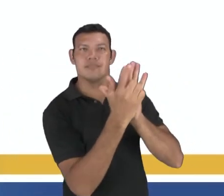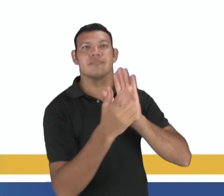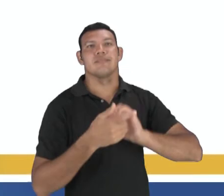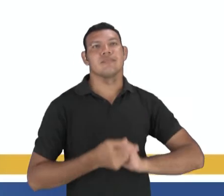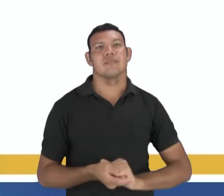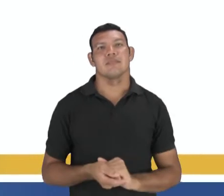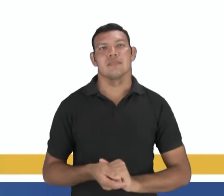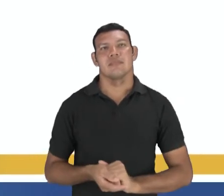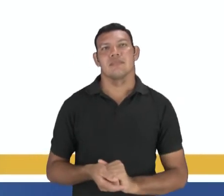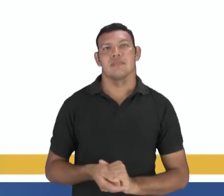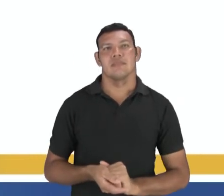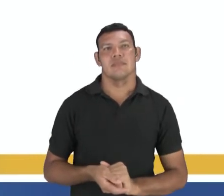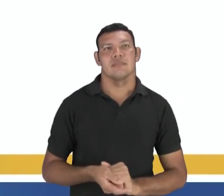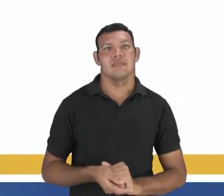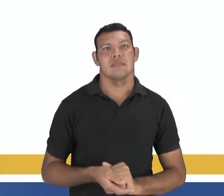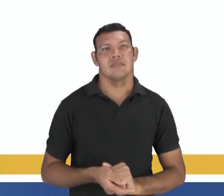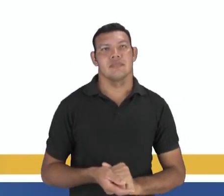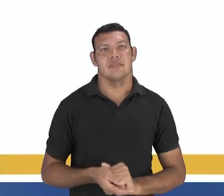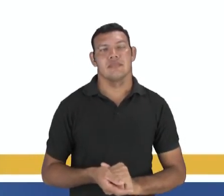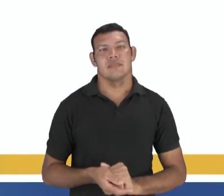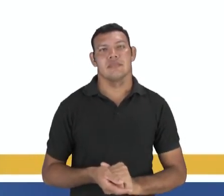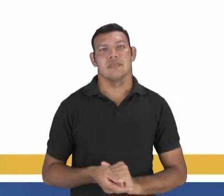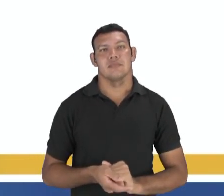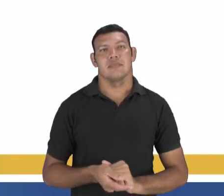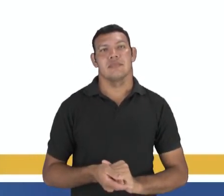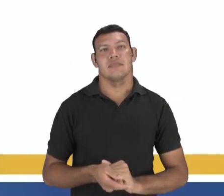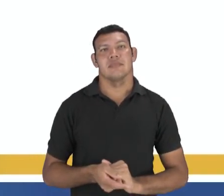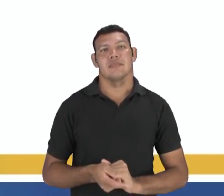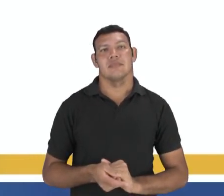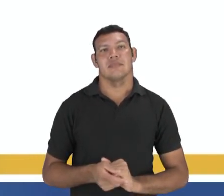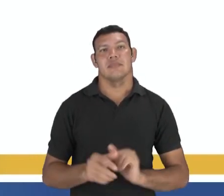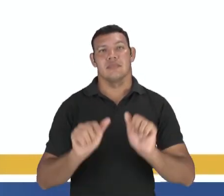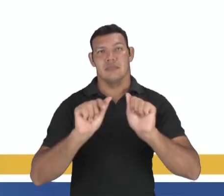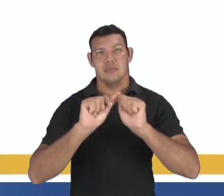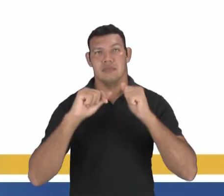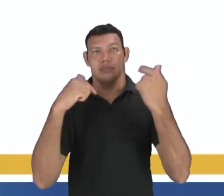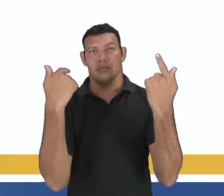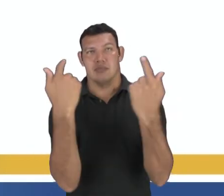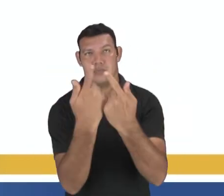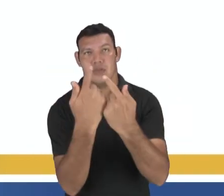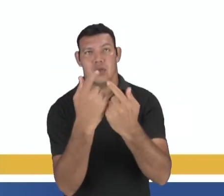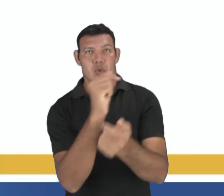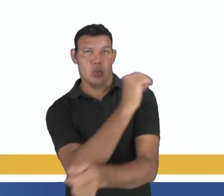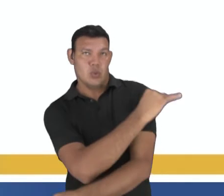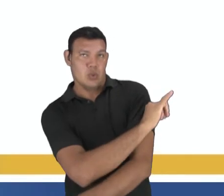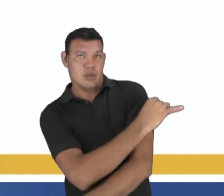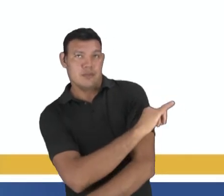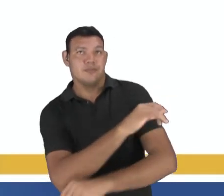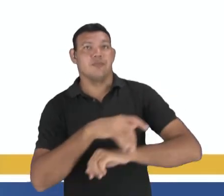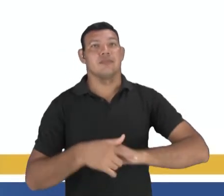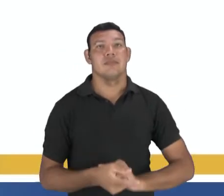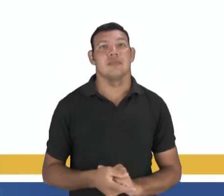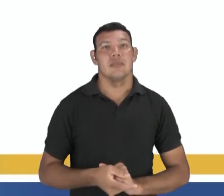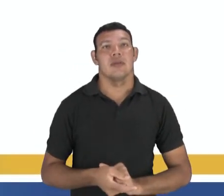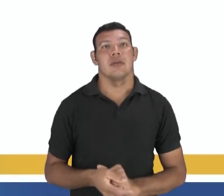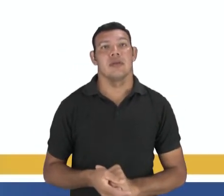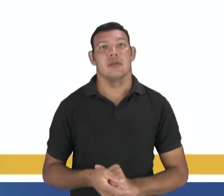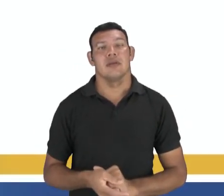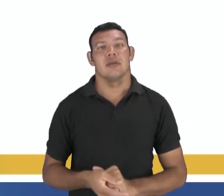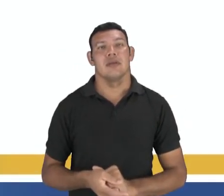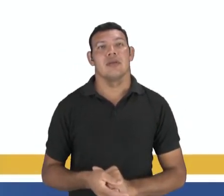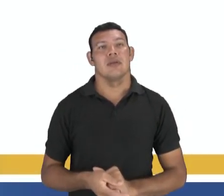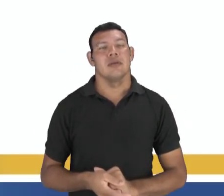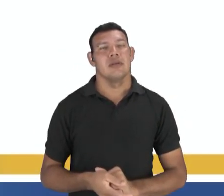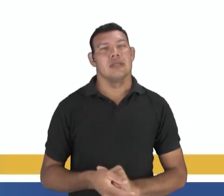que circulou pela Alerj, né? A Assembleia Legislativa do Rio de Janeiro, que essas placas figuram